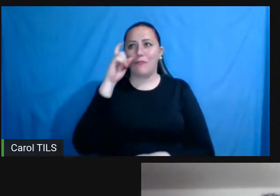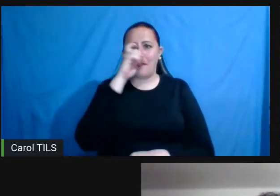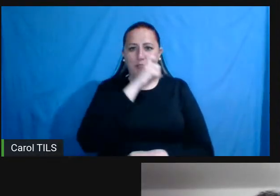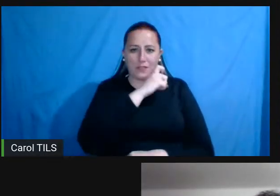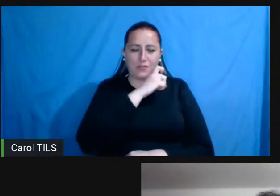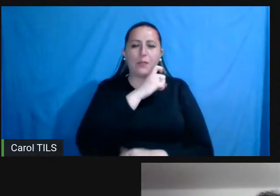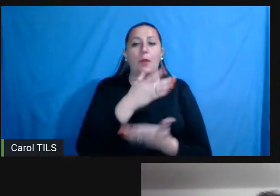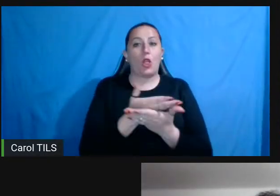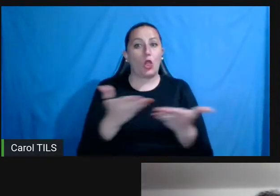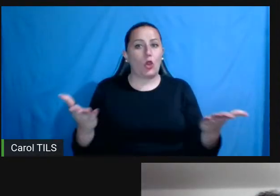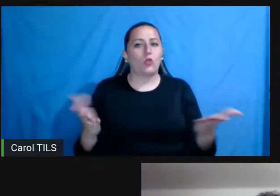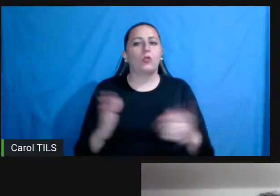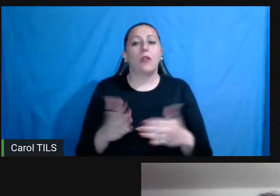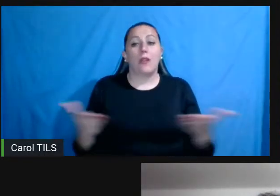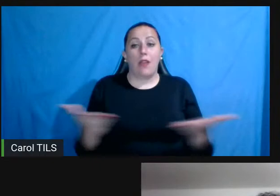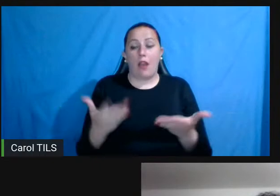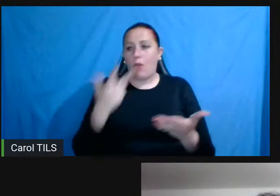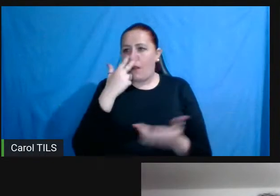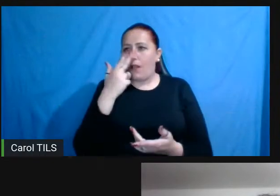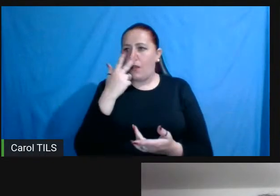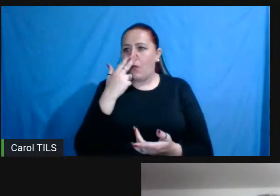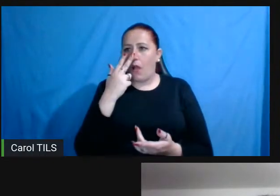E esse período vira do avesso a vida